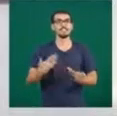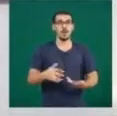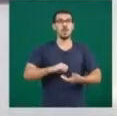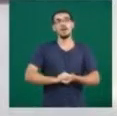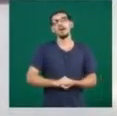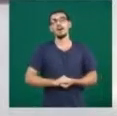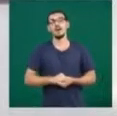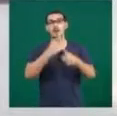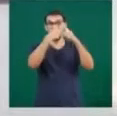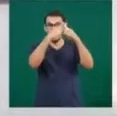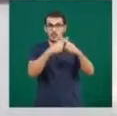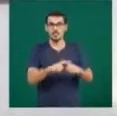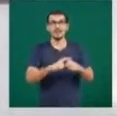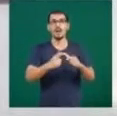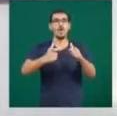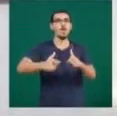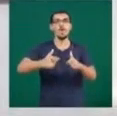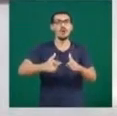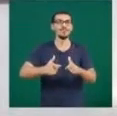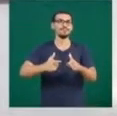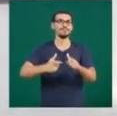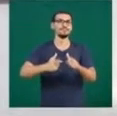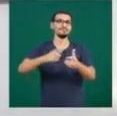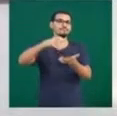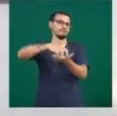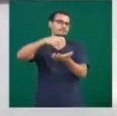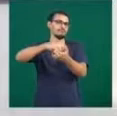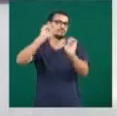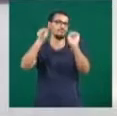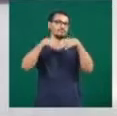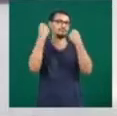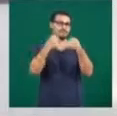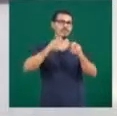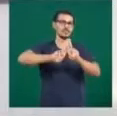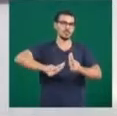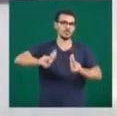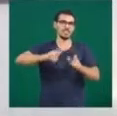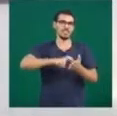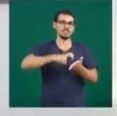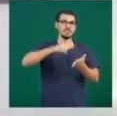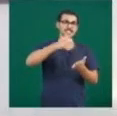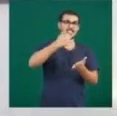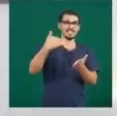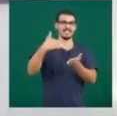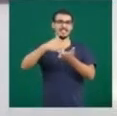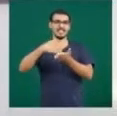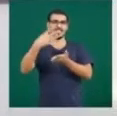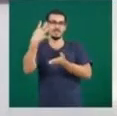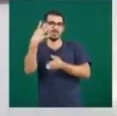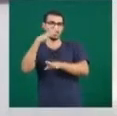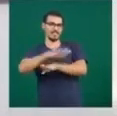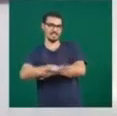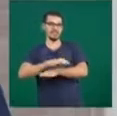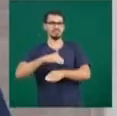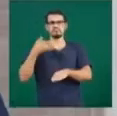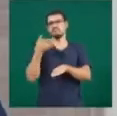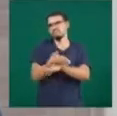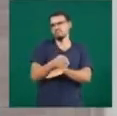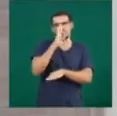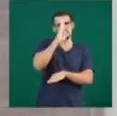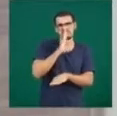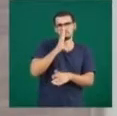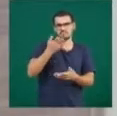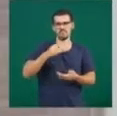será no G4 do Campus da Educação Física da UFO, entre 7 da manhã e 4 da tarde. A entrada é de graça.